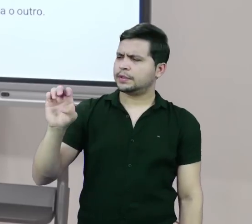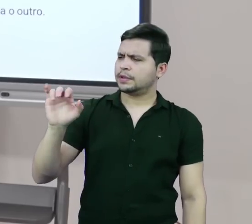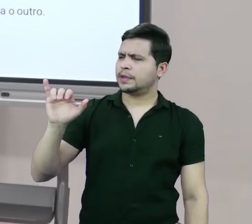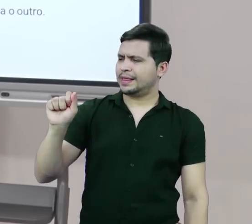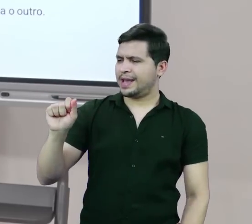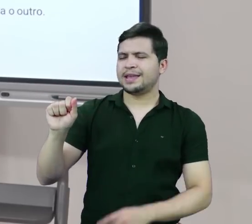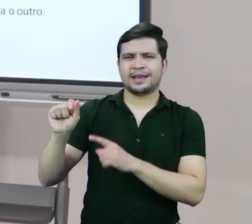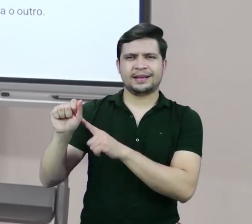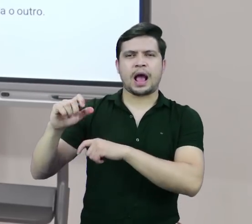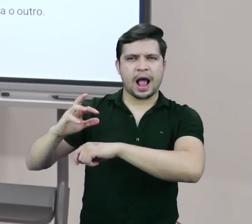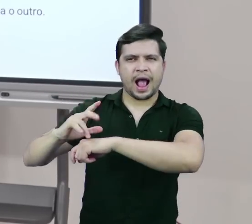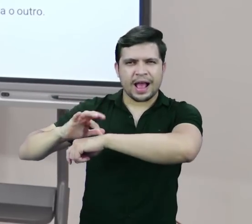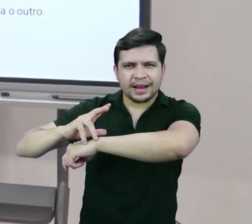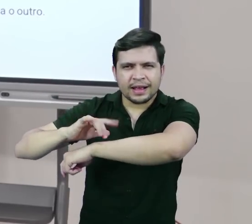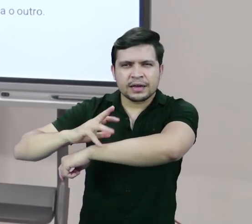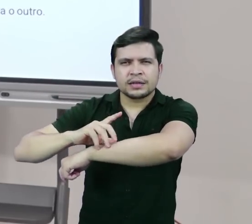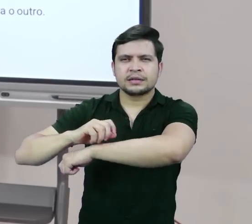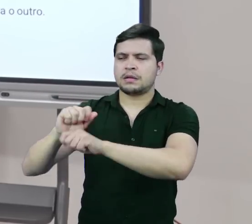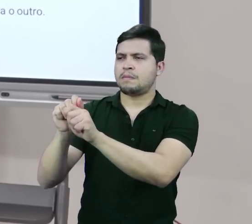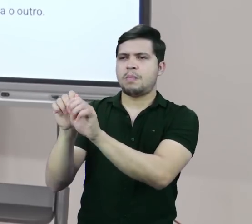complexa. Então a vida, né?